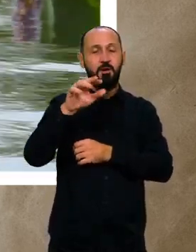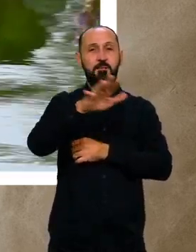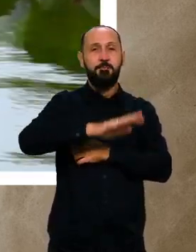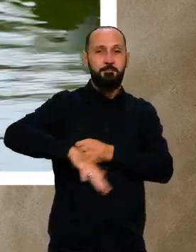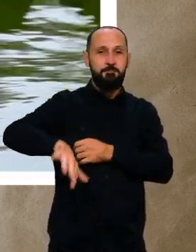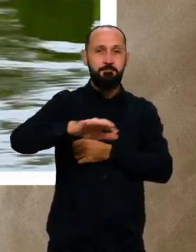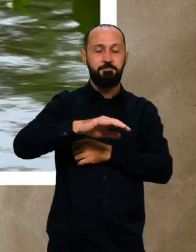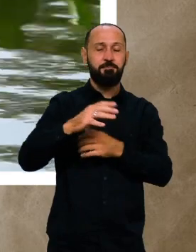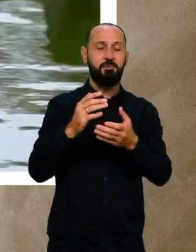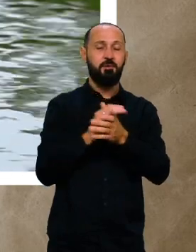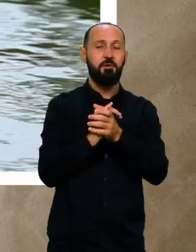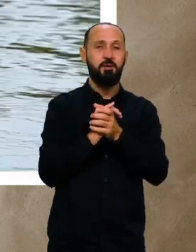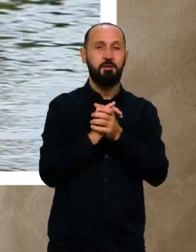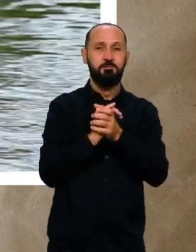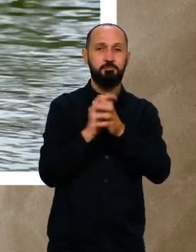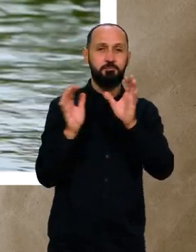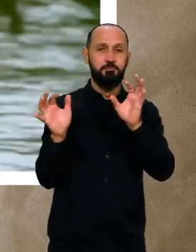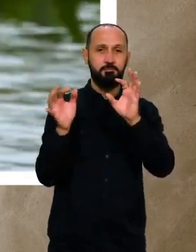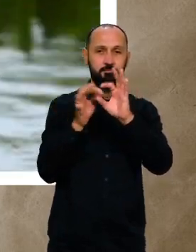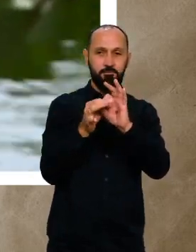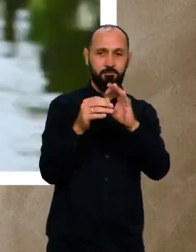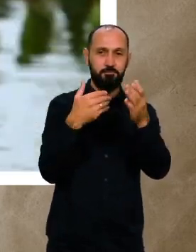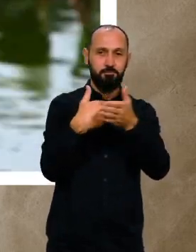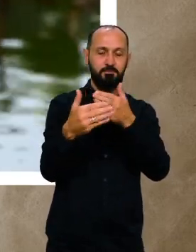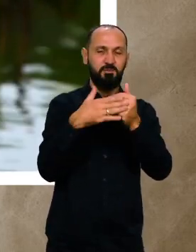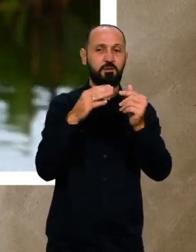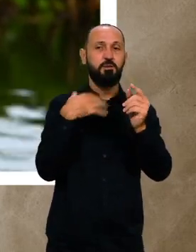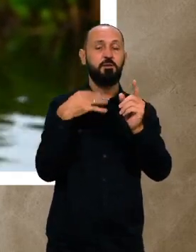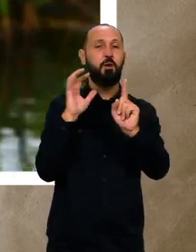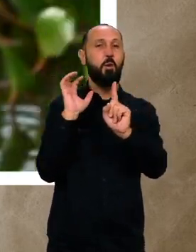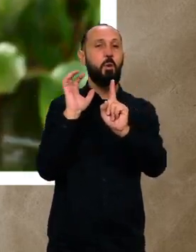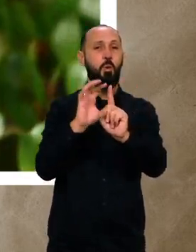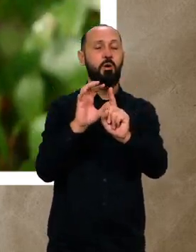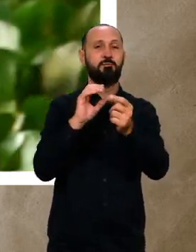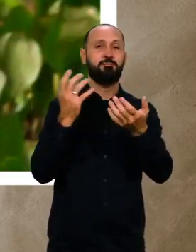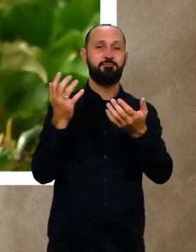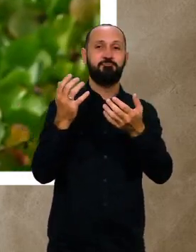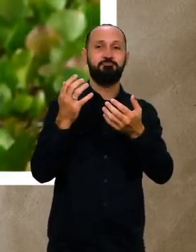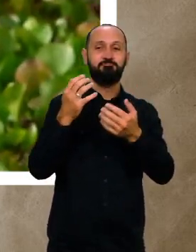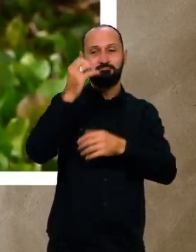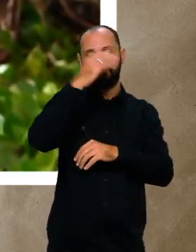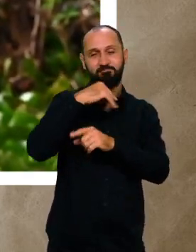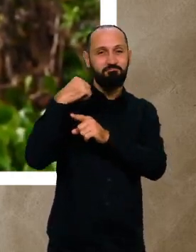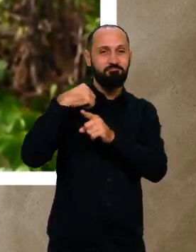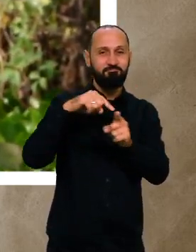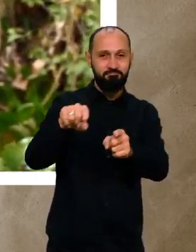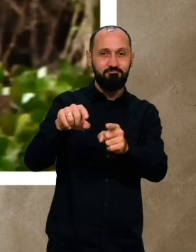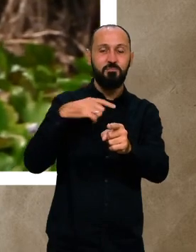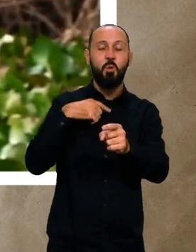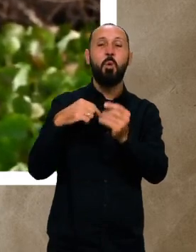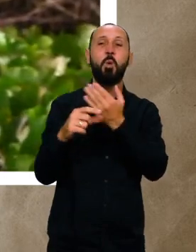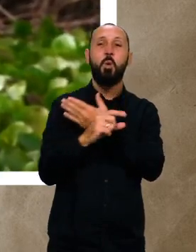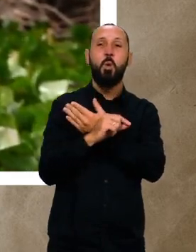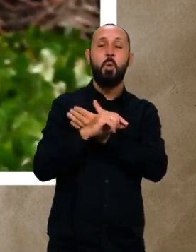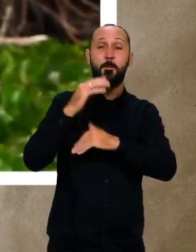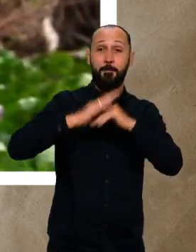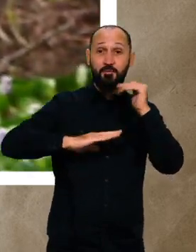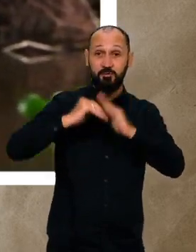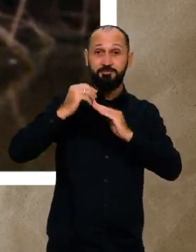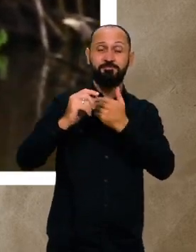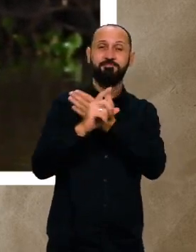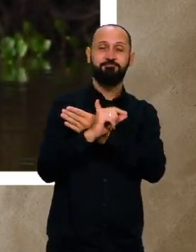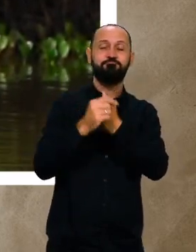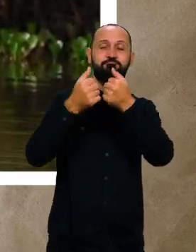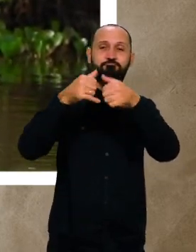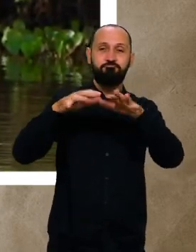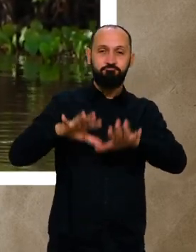você olha para aquele ambiente, você está integrado e qualquer agressão ao Pantanal é uma agressão a você próprio. O pantaneiro entende isso.